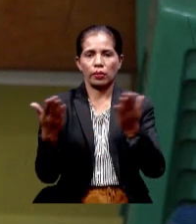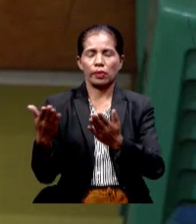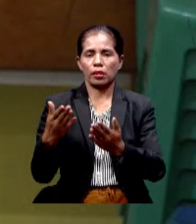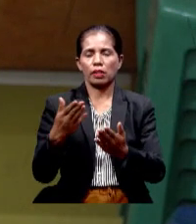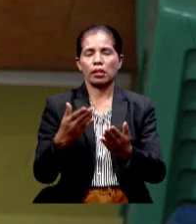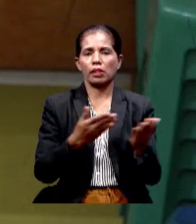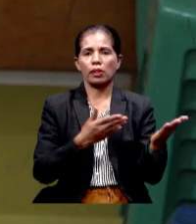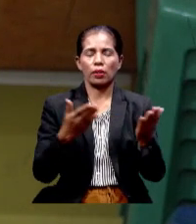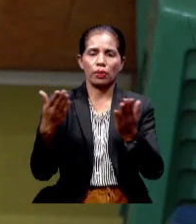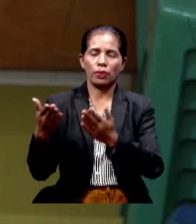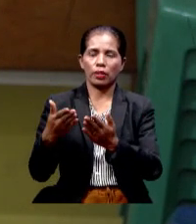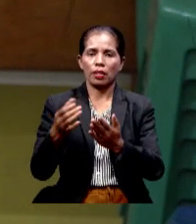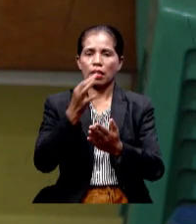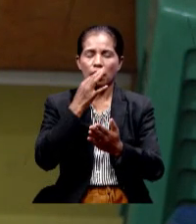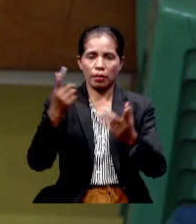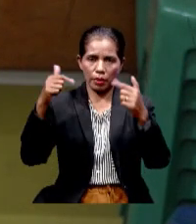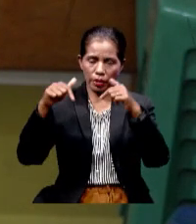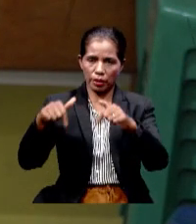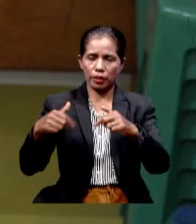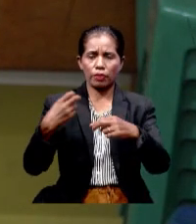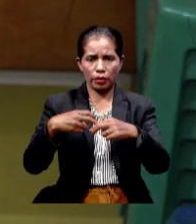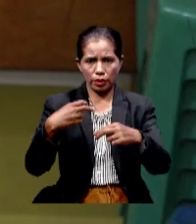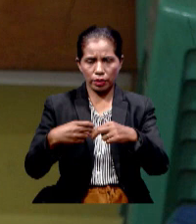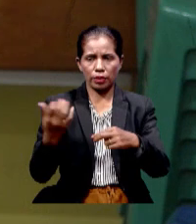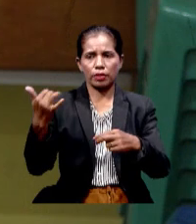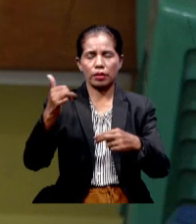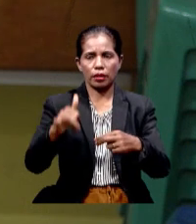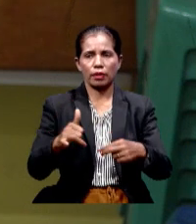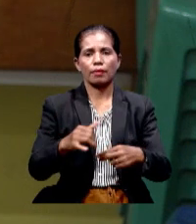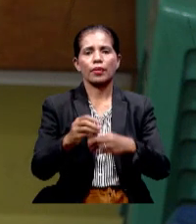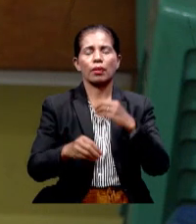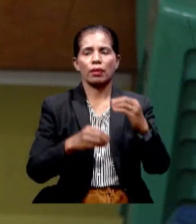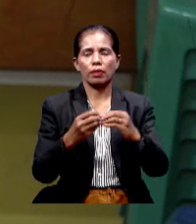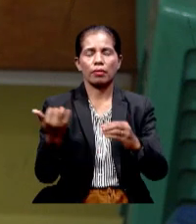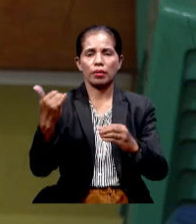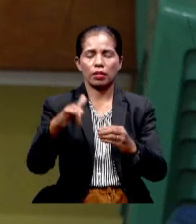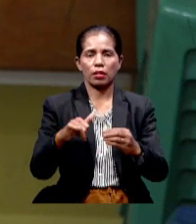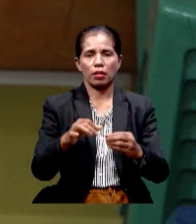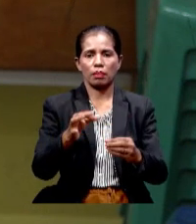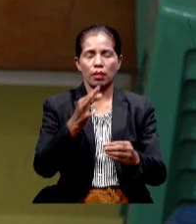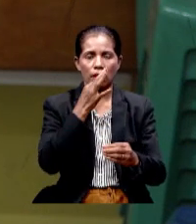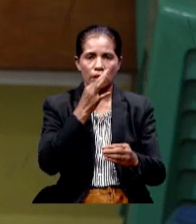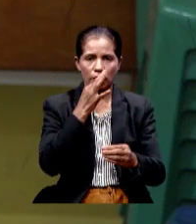sasan sira, sira quando iya crise, sira iya dificultades, pa sira niya stock,